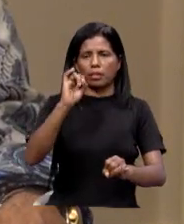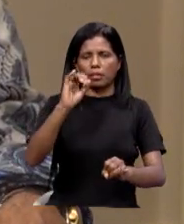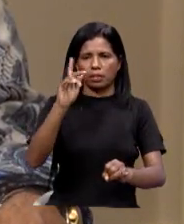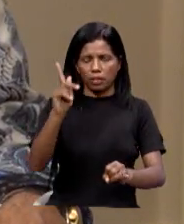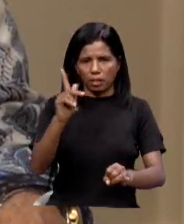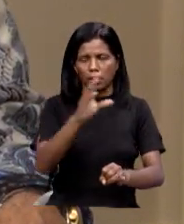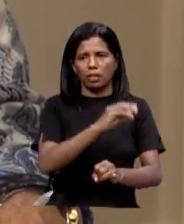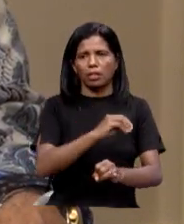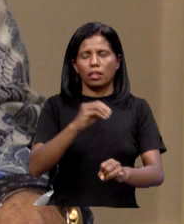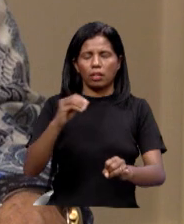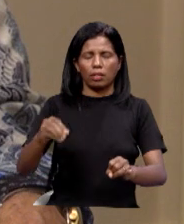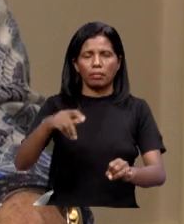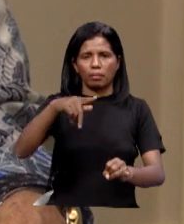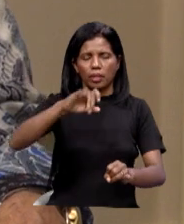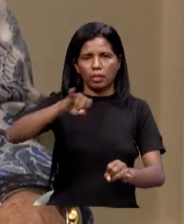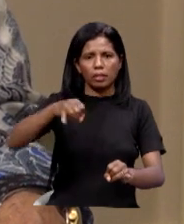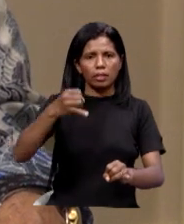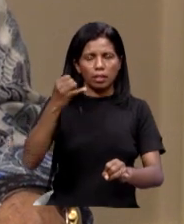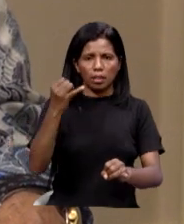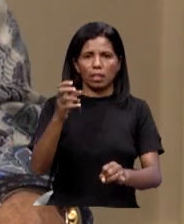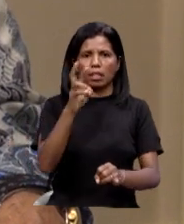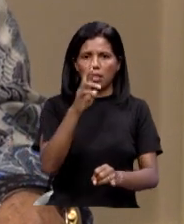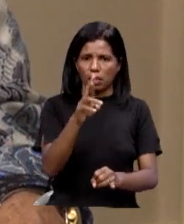ou Procuradoria-Geral da República